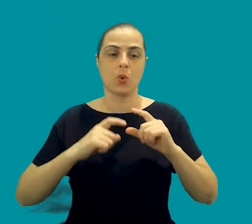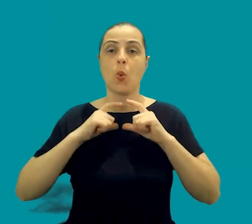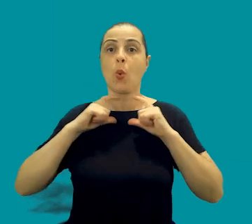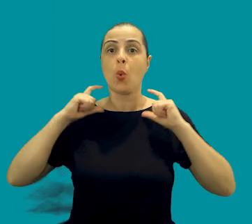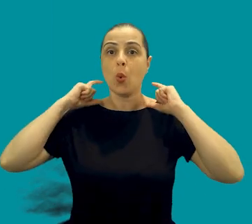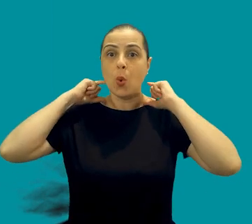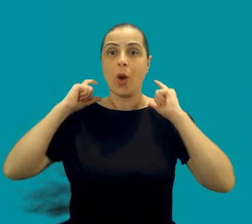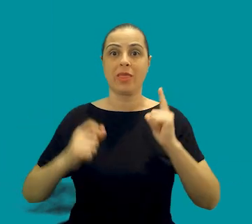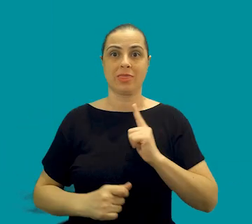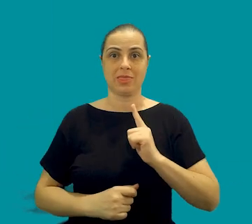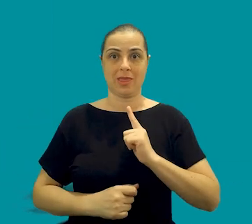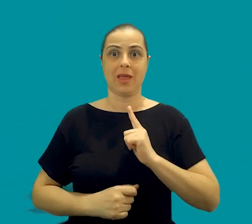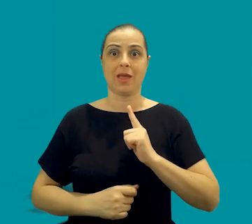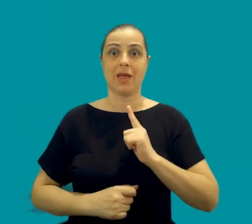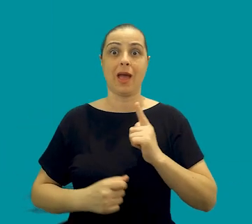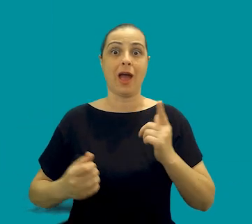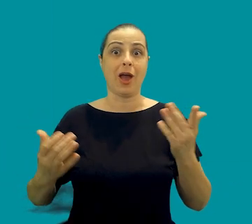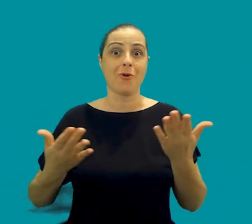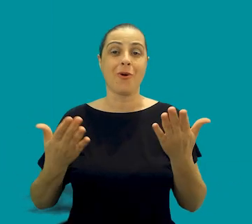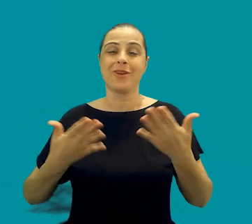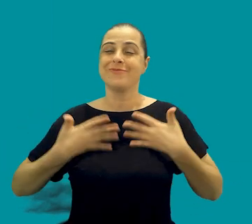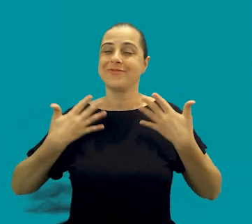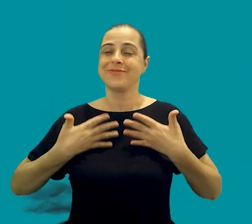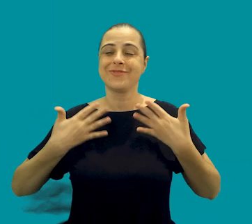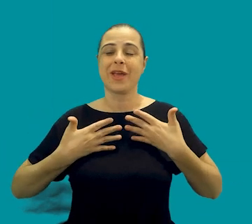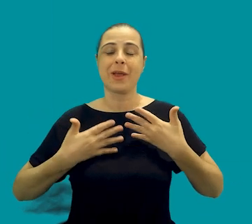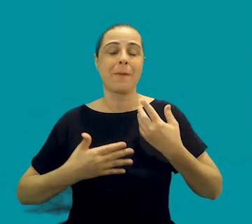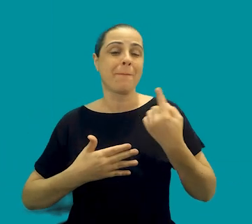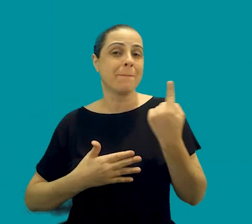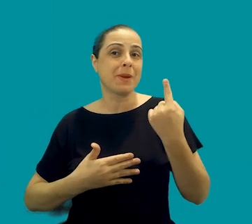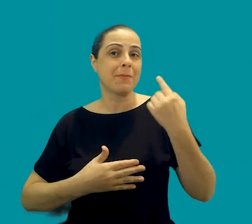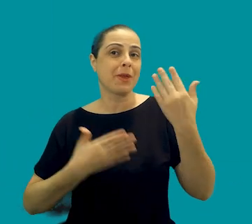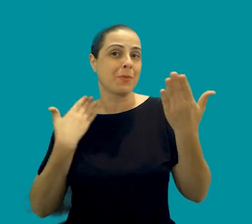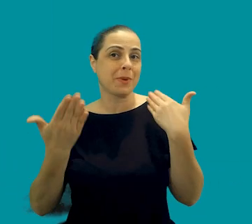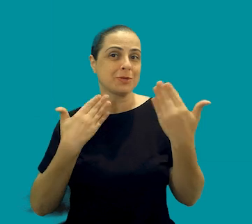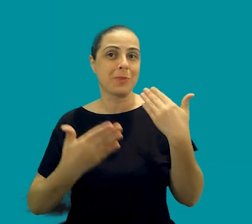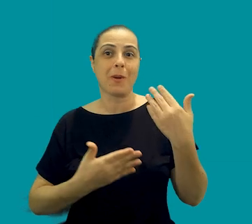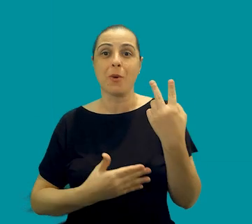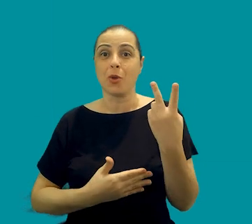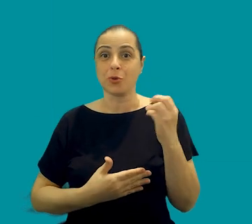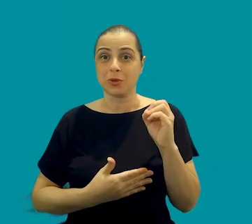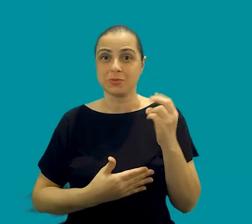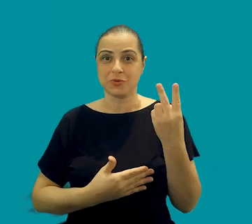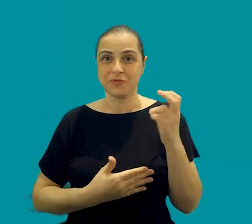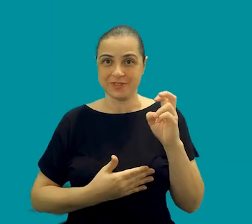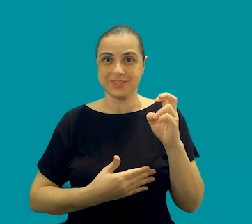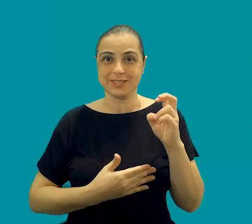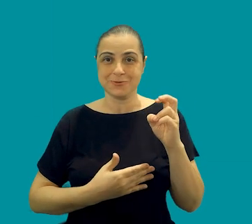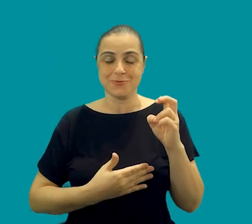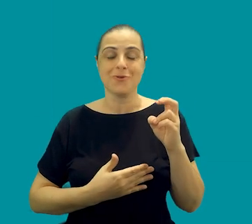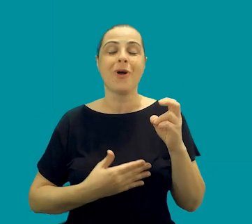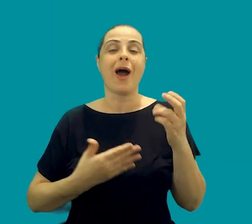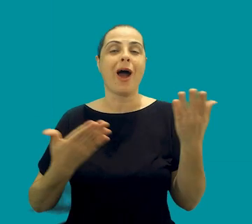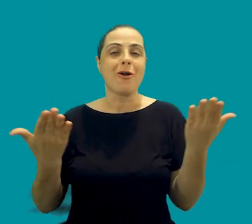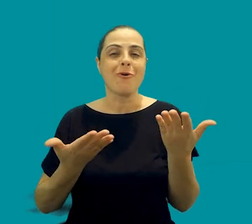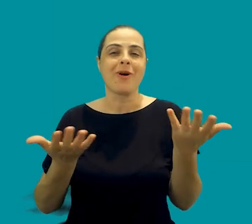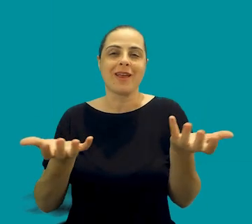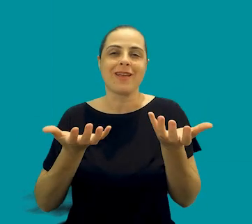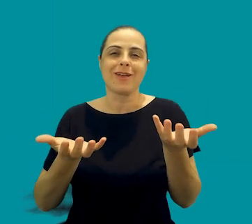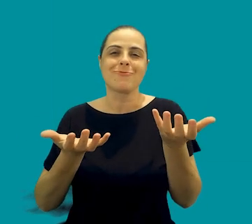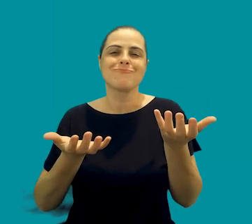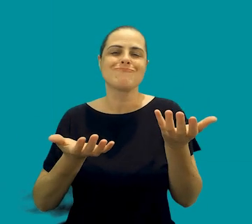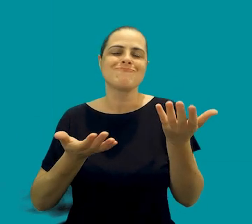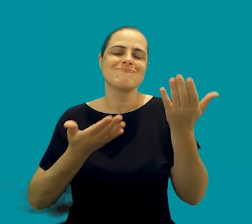muito feliz em apresentar o nosso primeiro bate-papo de 2025, com convidados ilustres. Quero agradecer